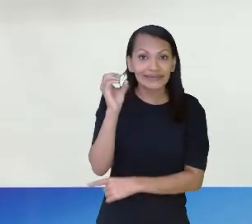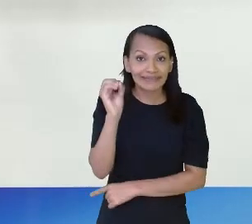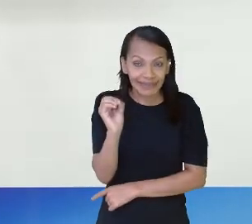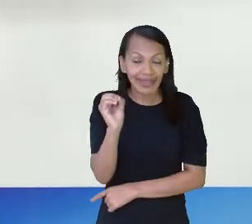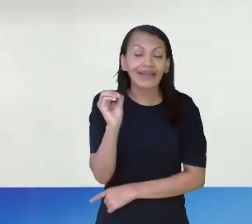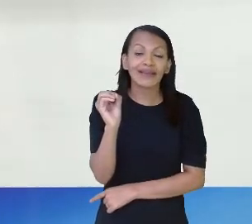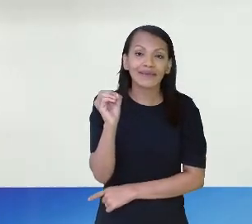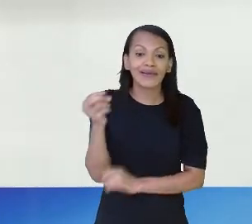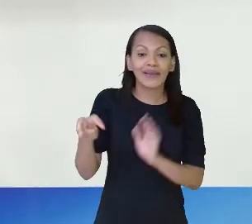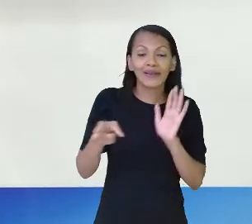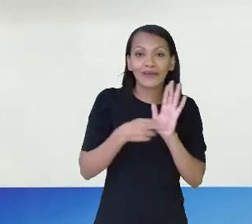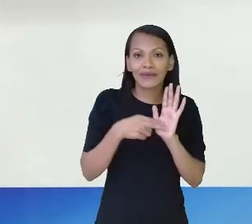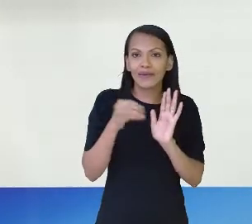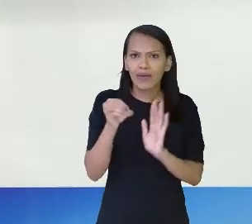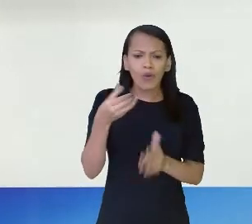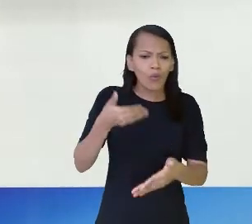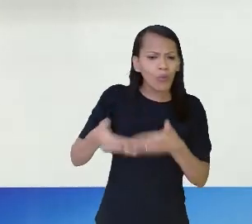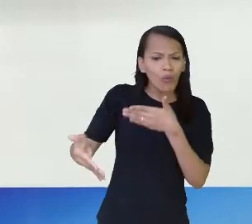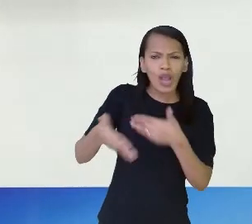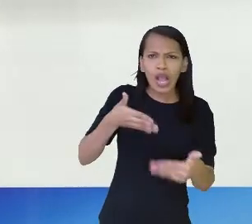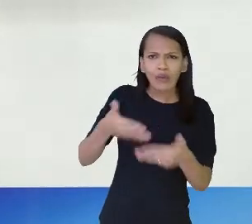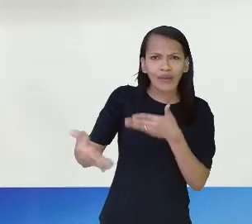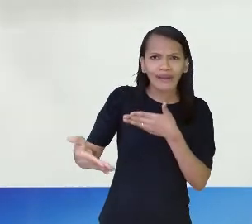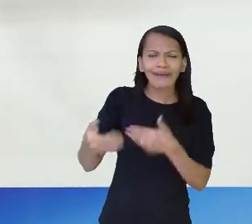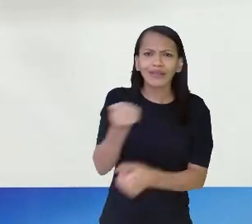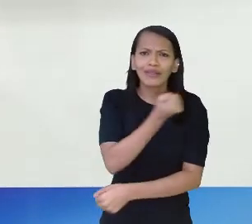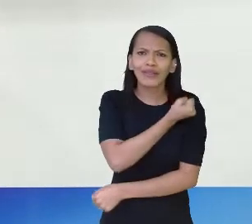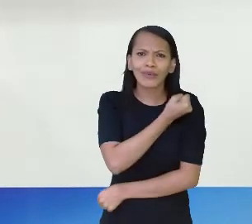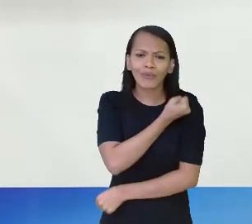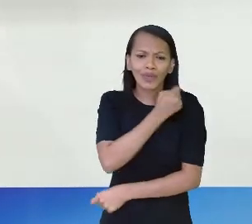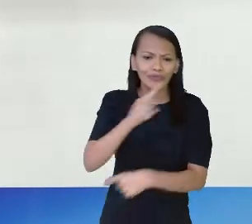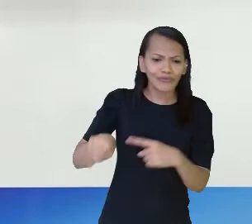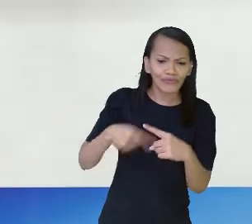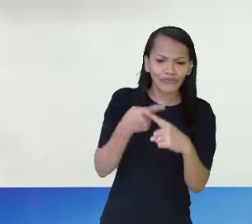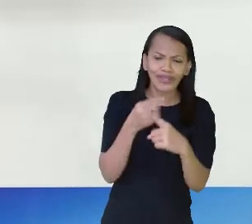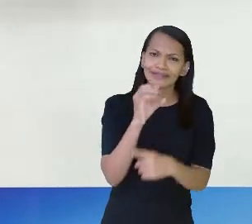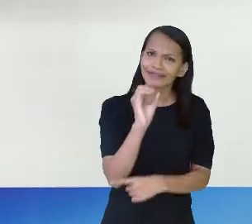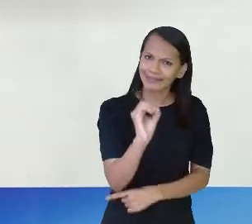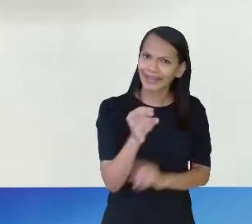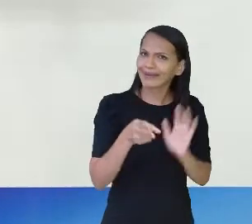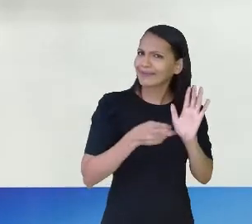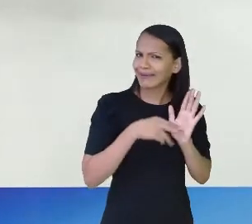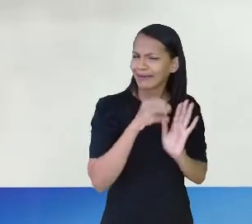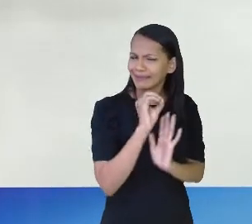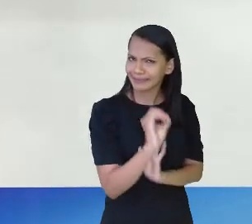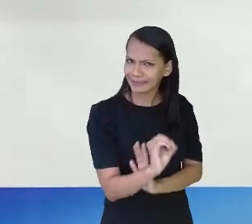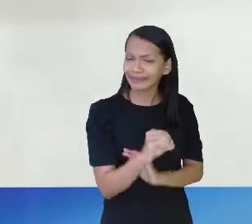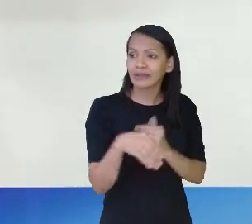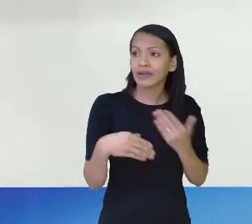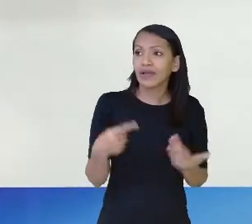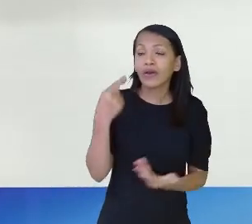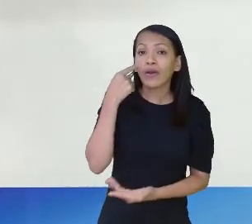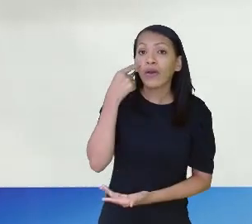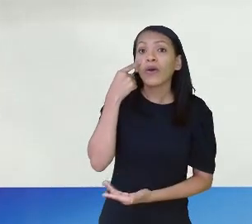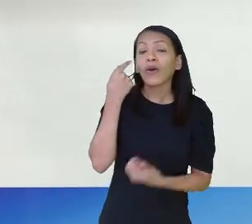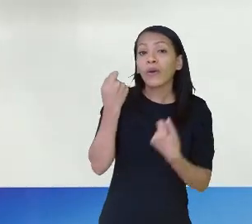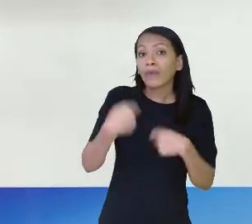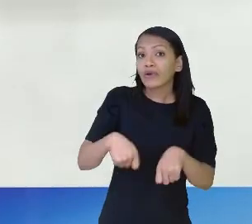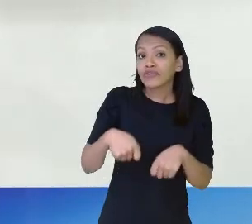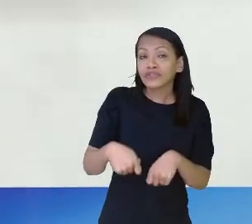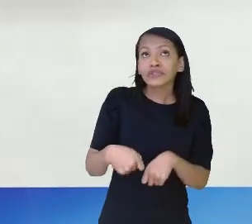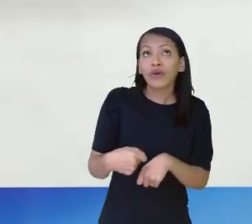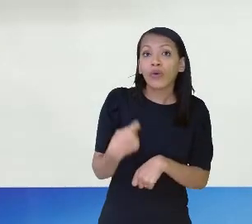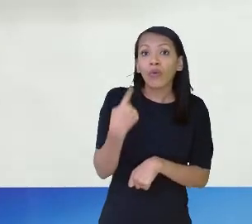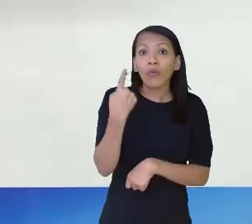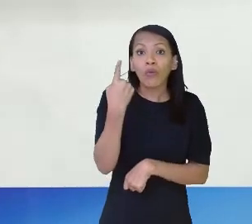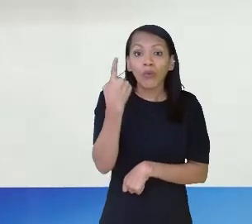atenção. Qualquer número multiplicado por 0 é 0. 6 vezes 0 é 0. Professor, e se eu tiver 1 milhão